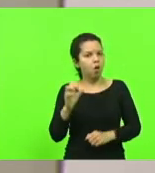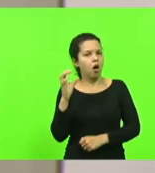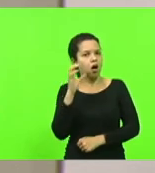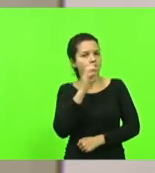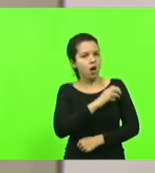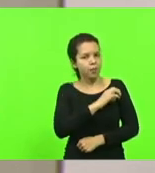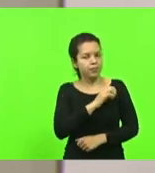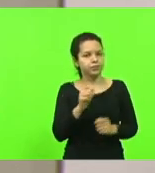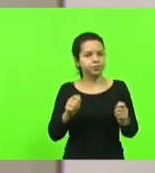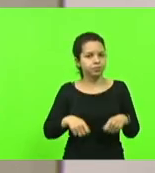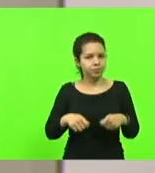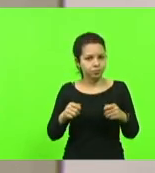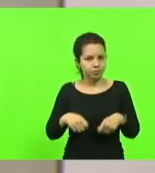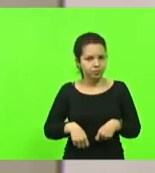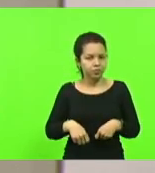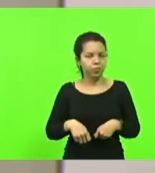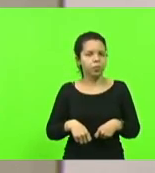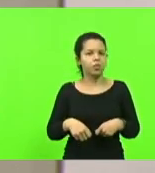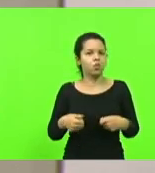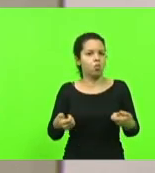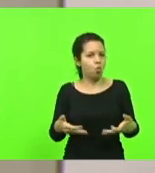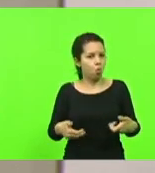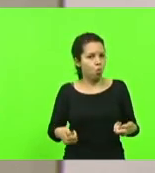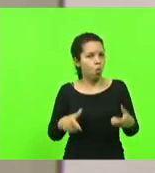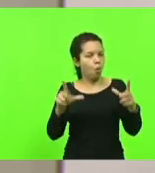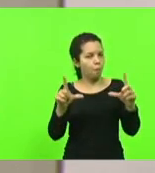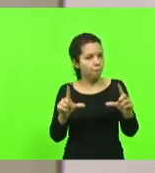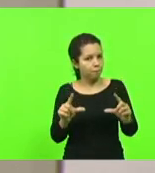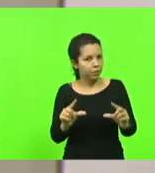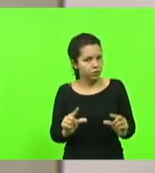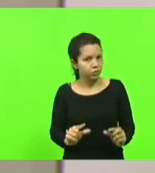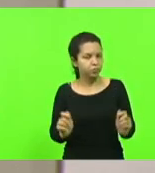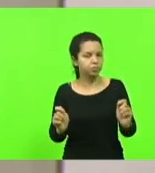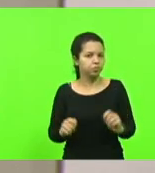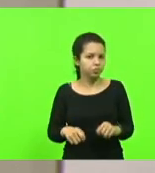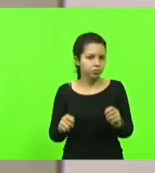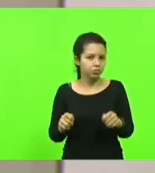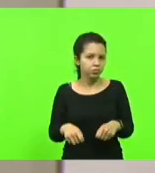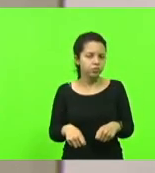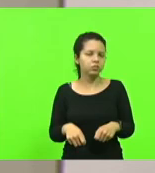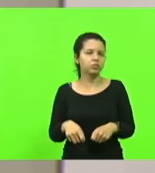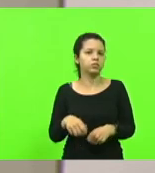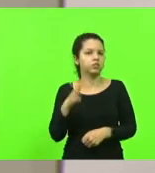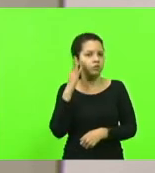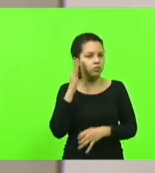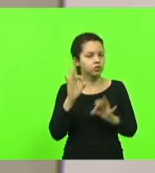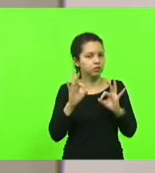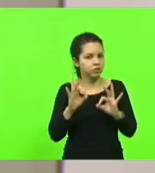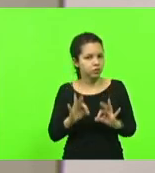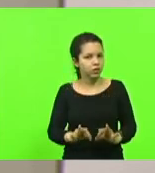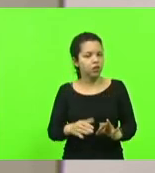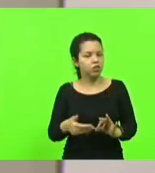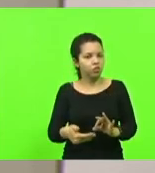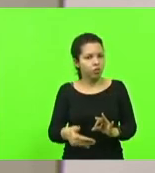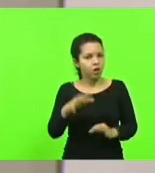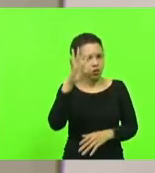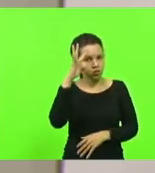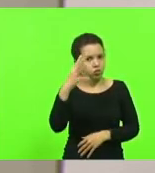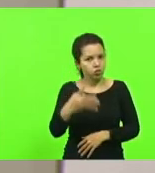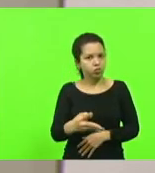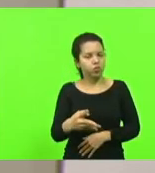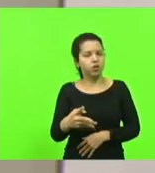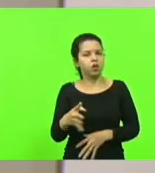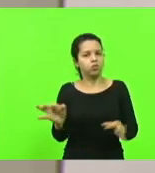ação com um custo bem menor do que qualquer outro investimento, e tenho certeza absoluta que vai resolver, não digo definitivamente,